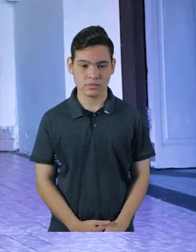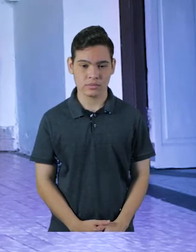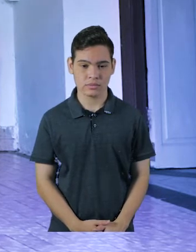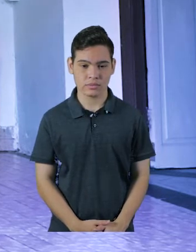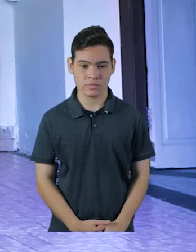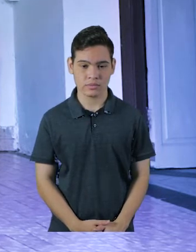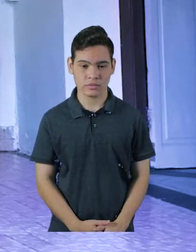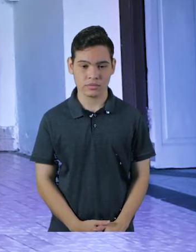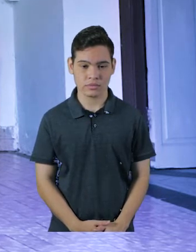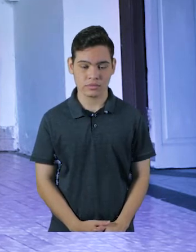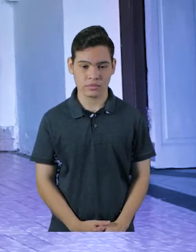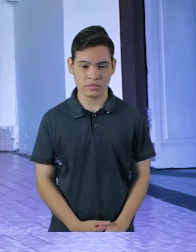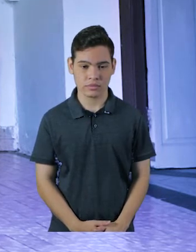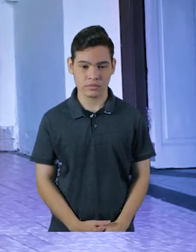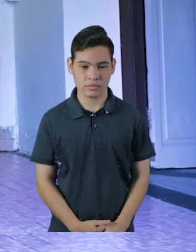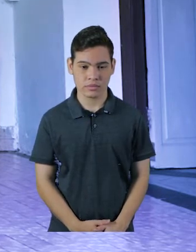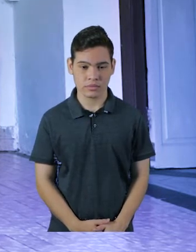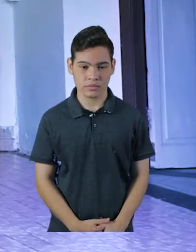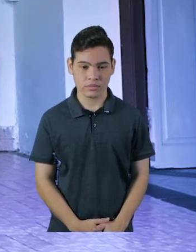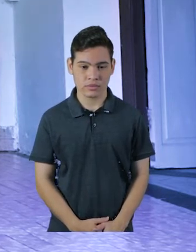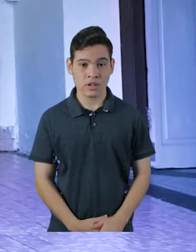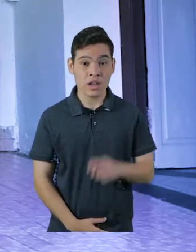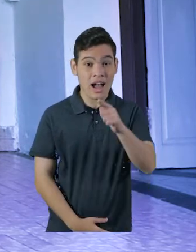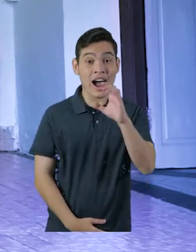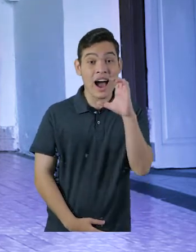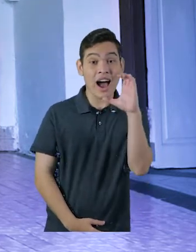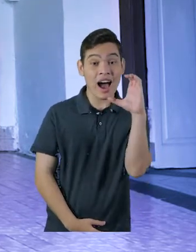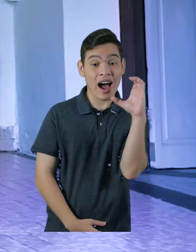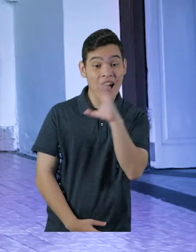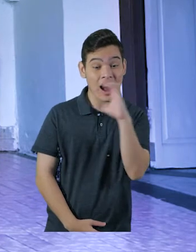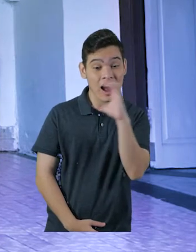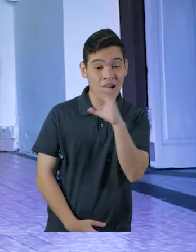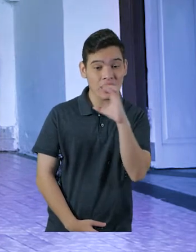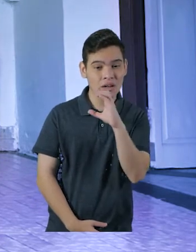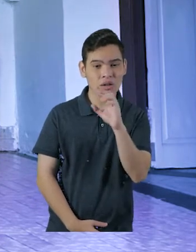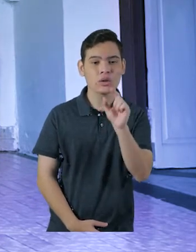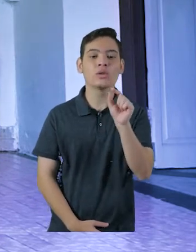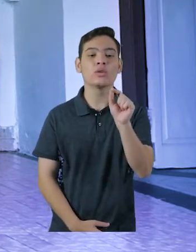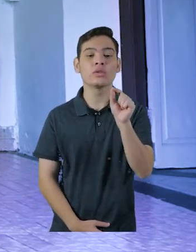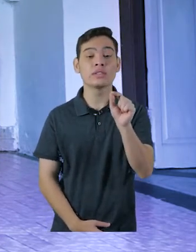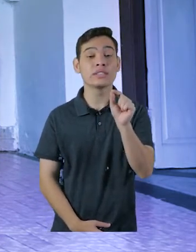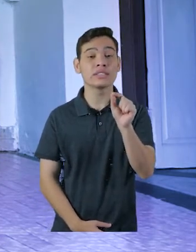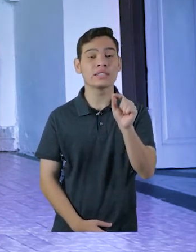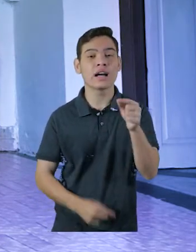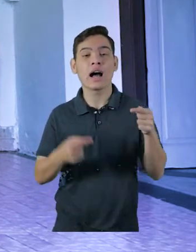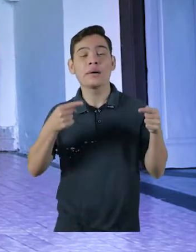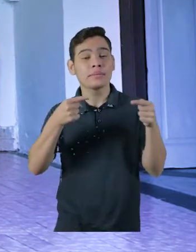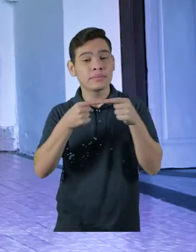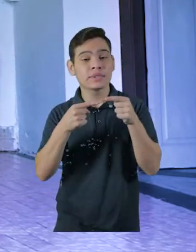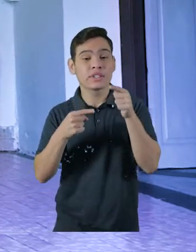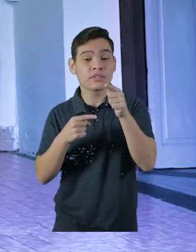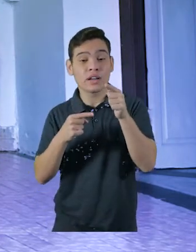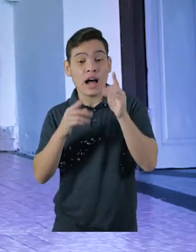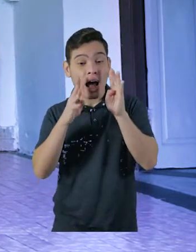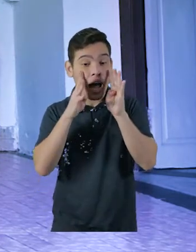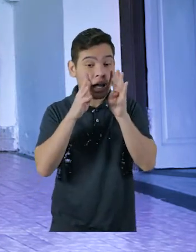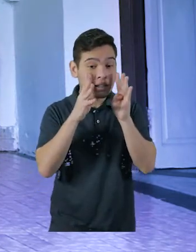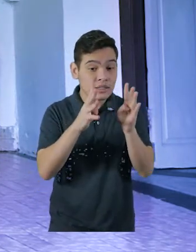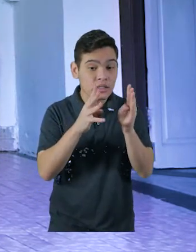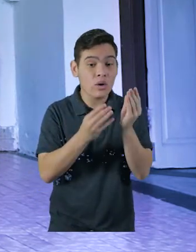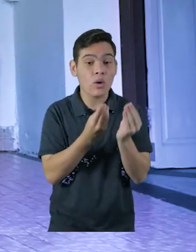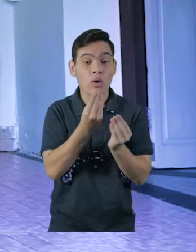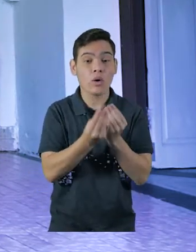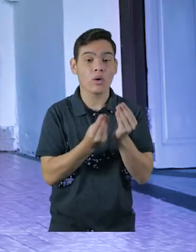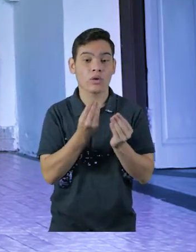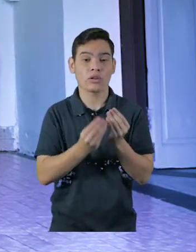A velocidade tem a ver com a sua possibilidade de prestar atenção e de